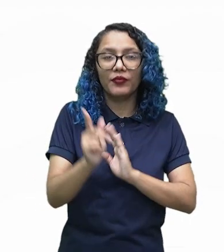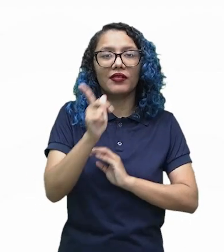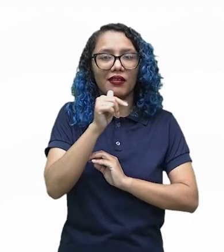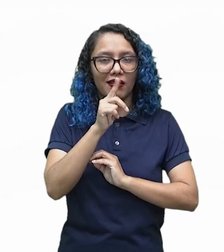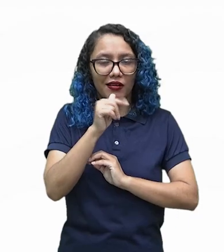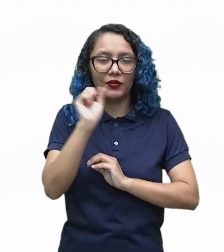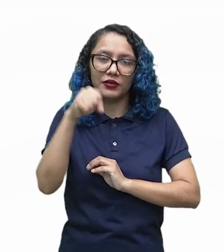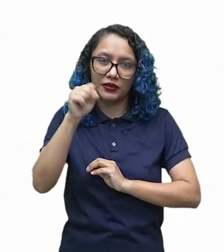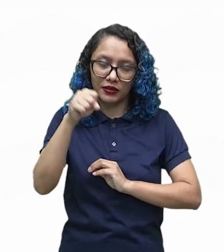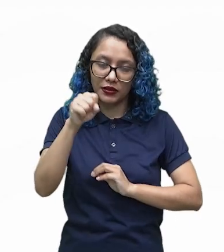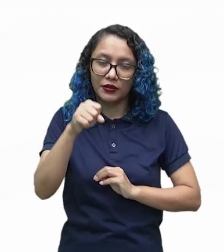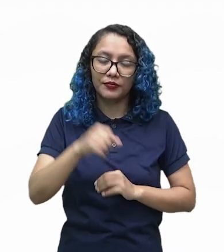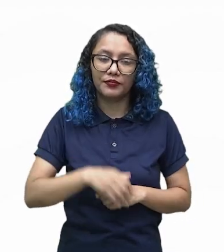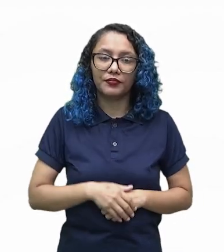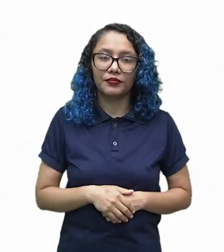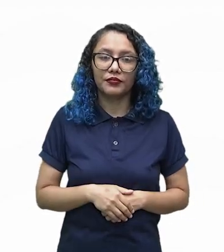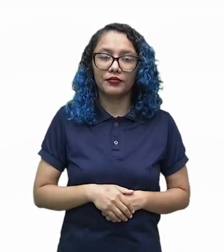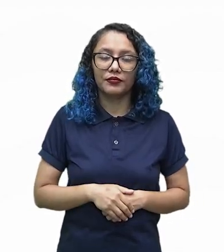especificamente,